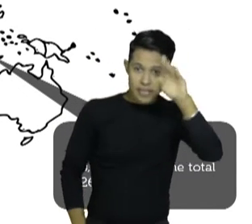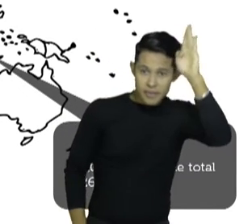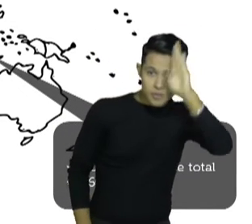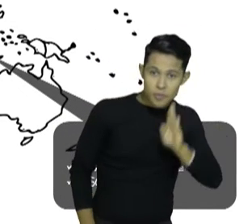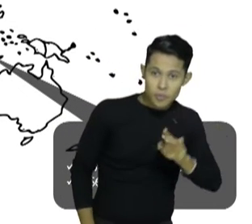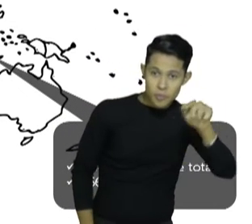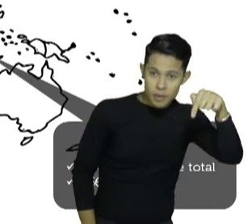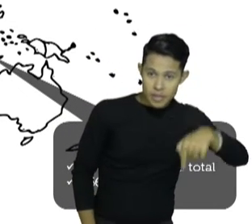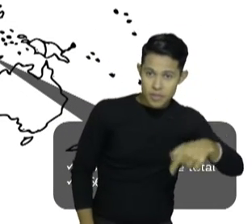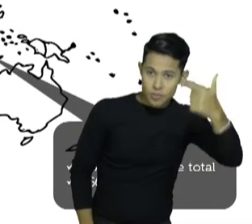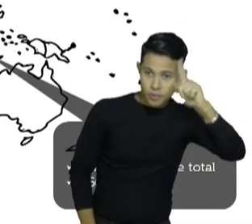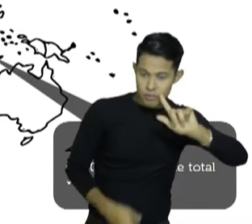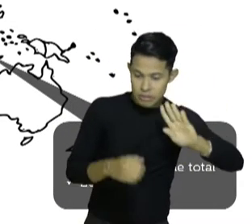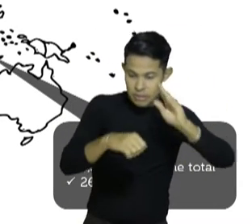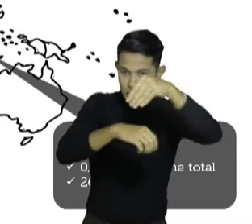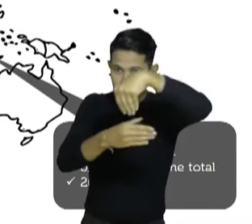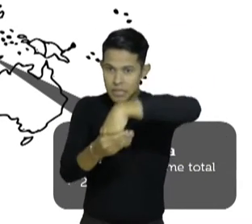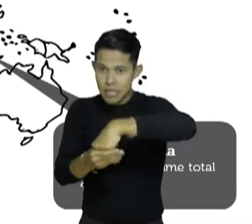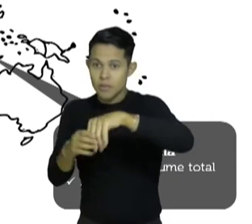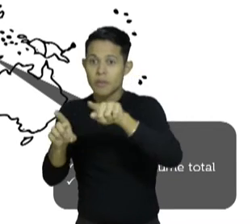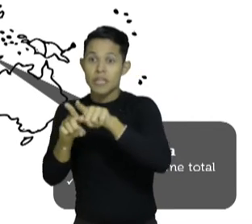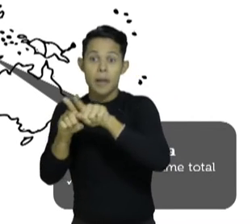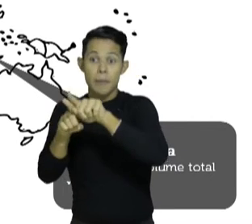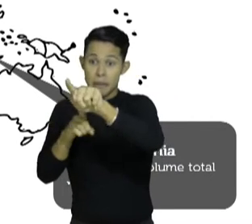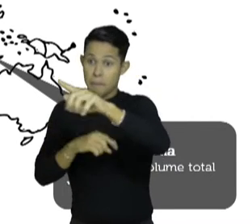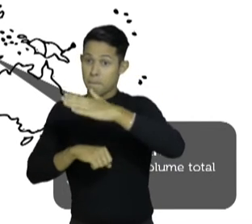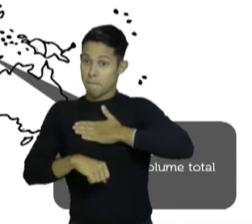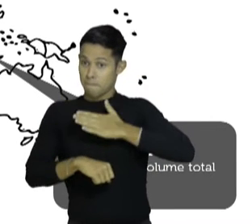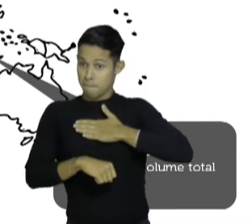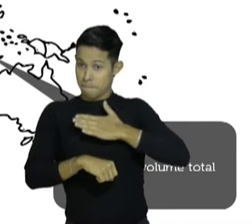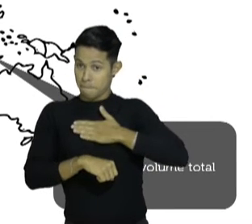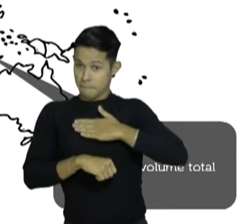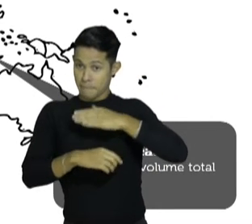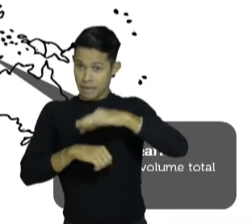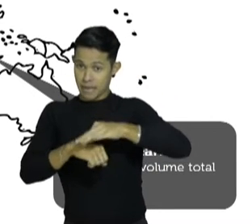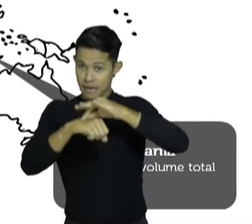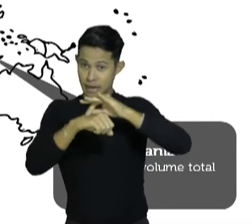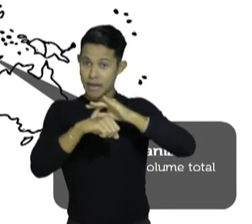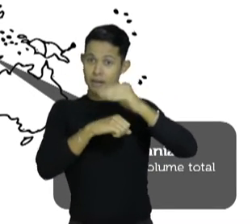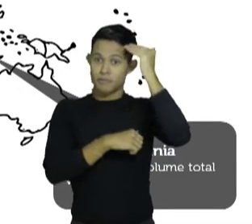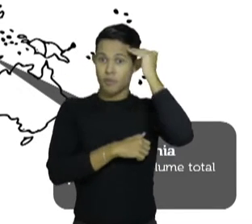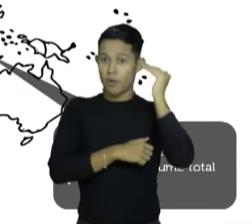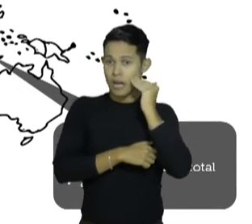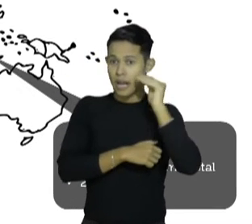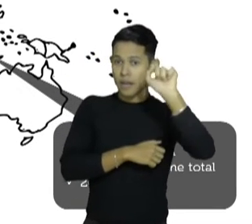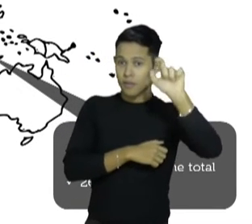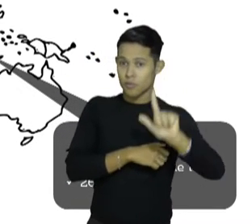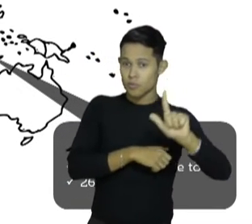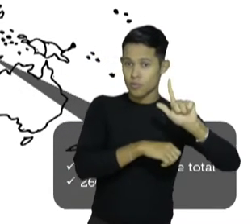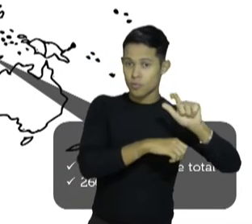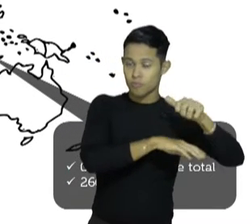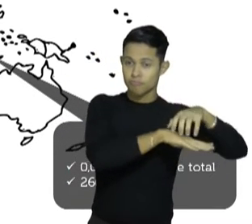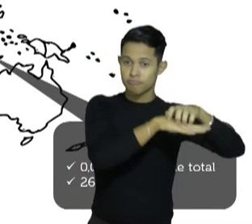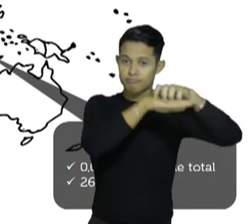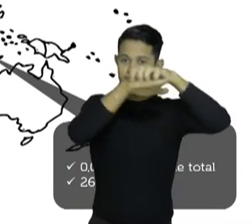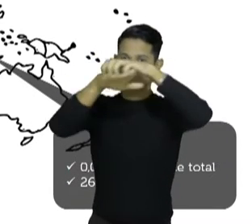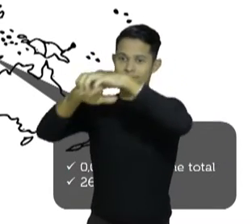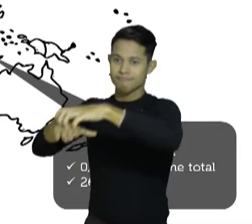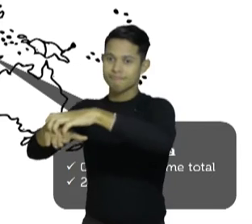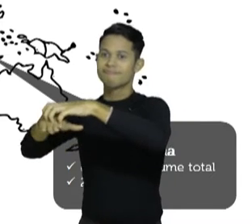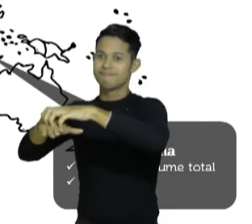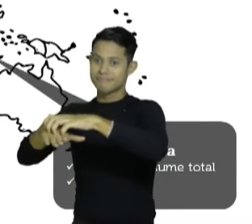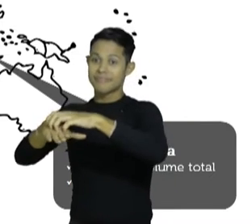internamente e exportar a carne dele pra Coreia do Sul com tarifa zero e nessa brincadeira uma